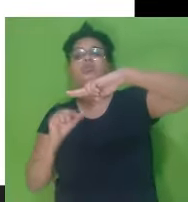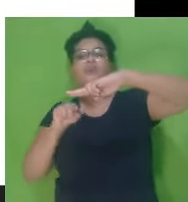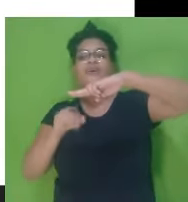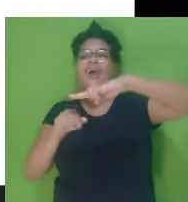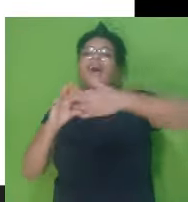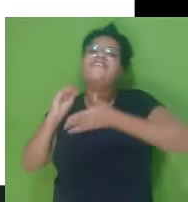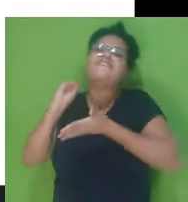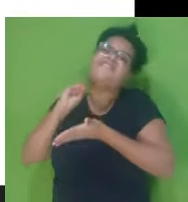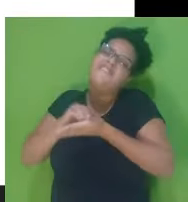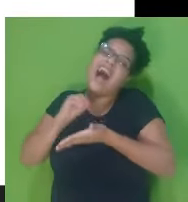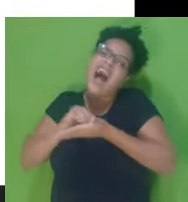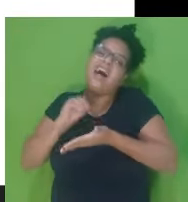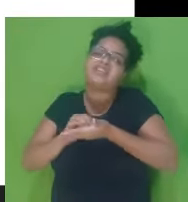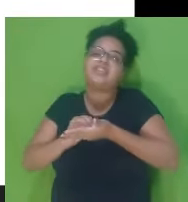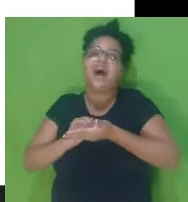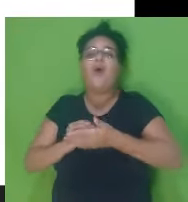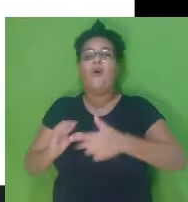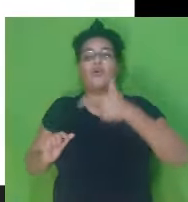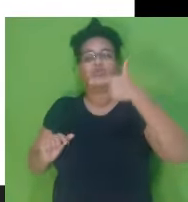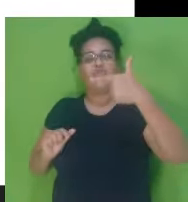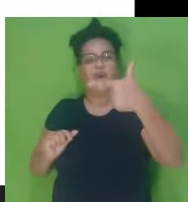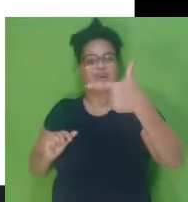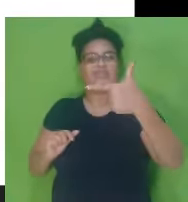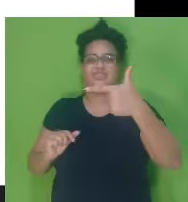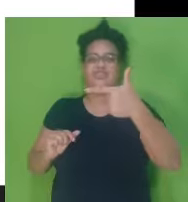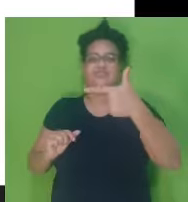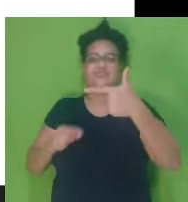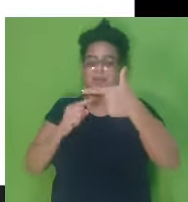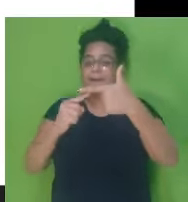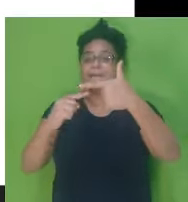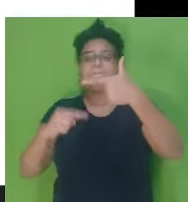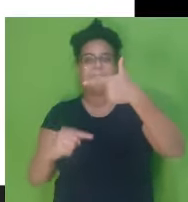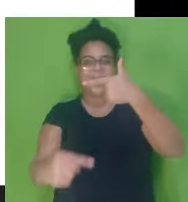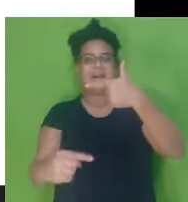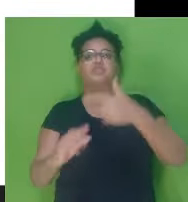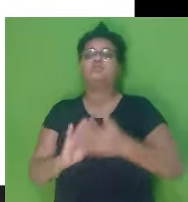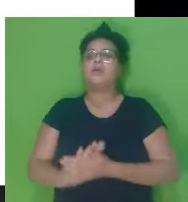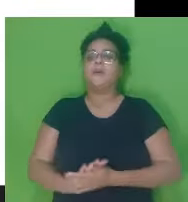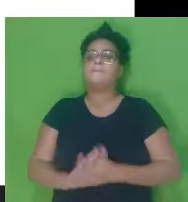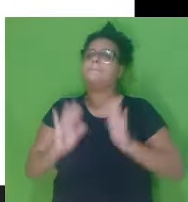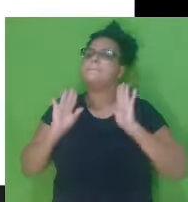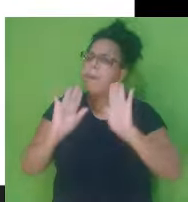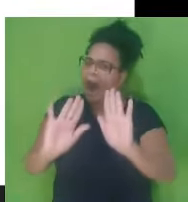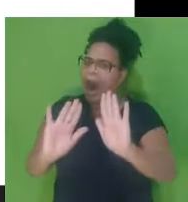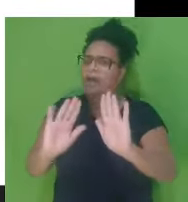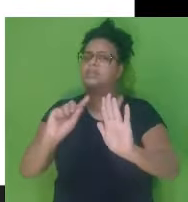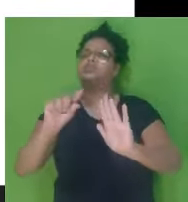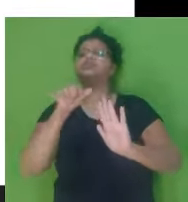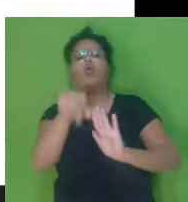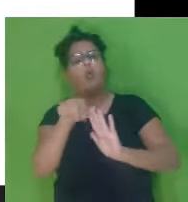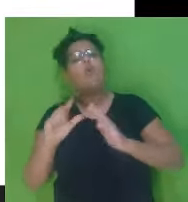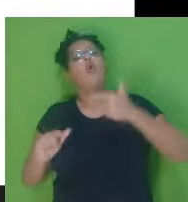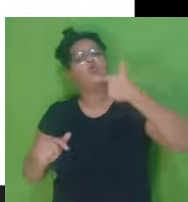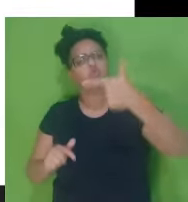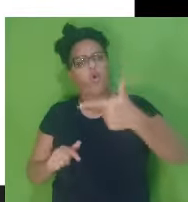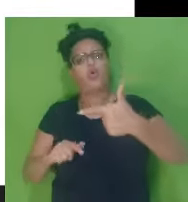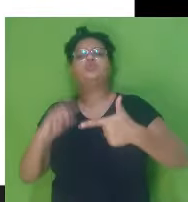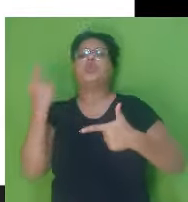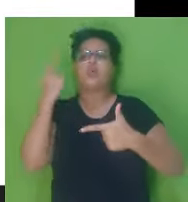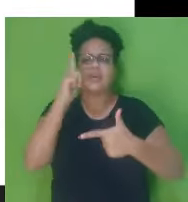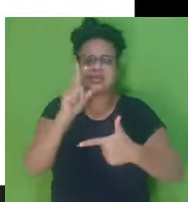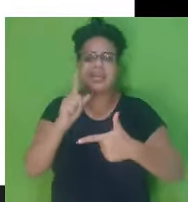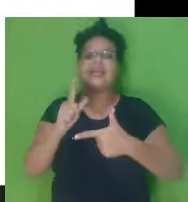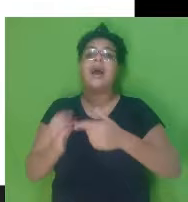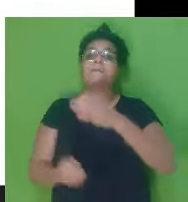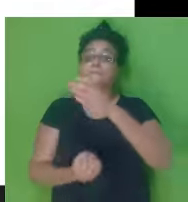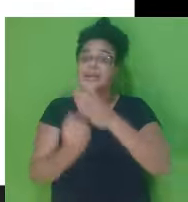embaixo. Fica faltando só esse 2 aqui, Mas esse 2 a gente consegue fazer